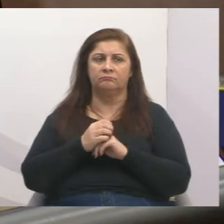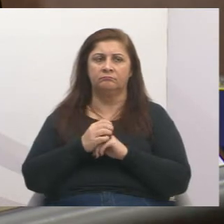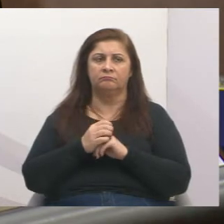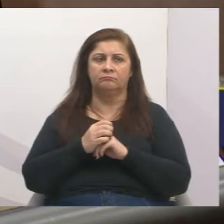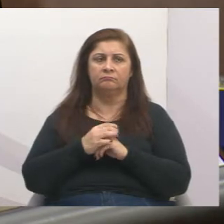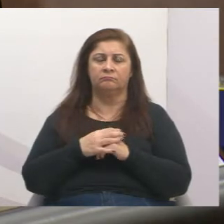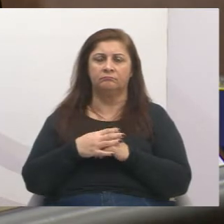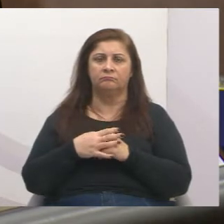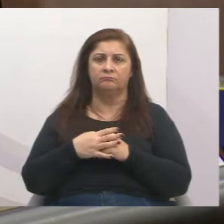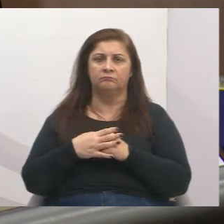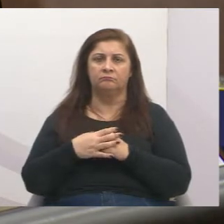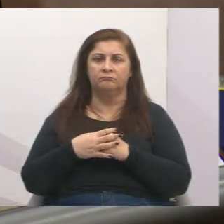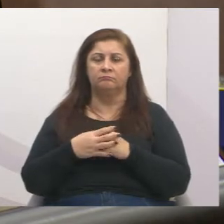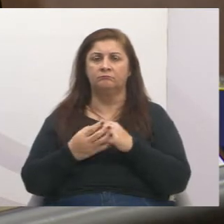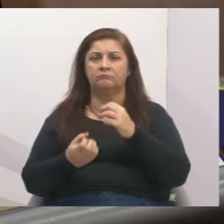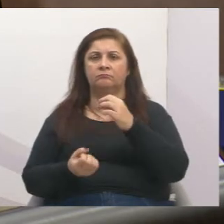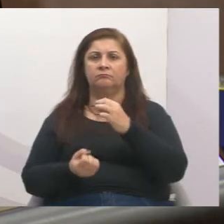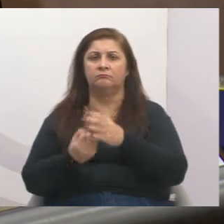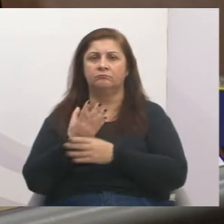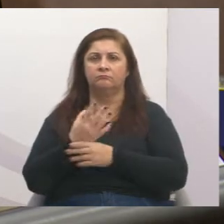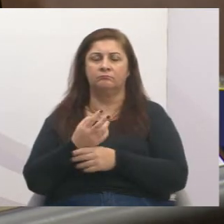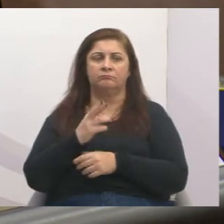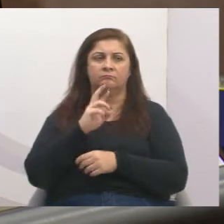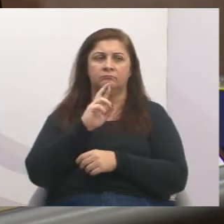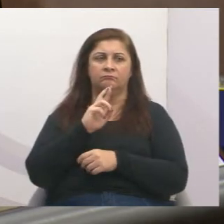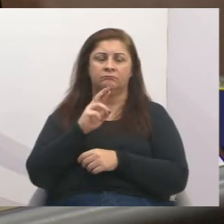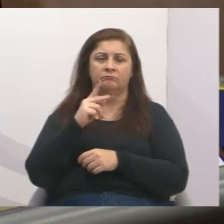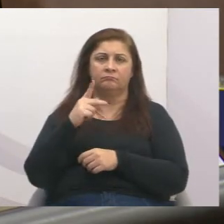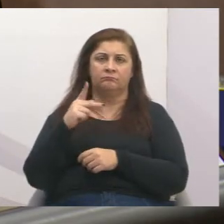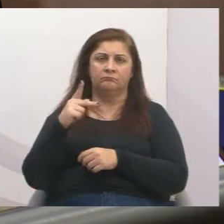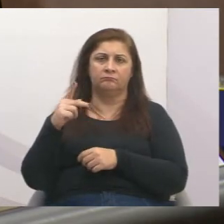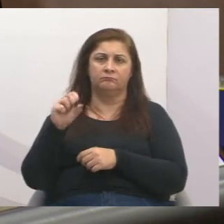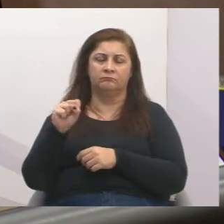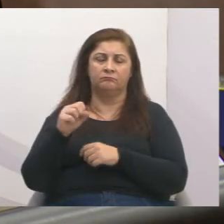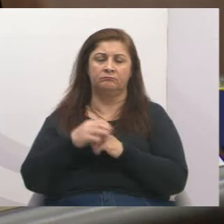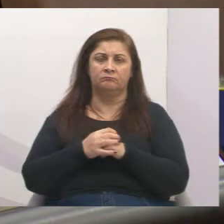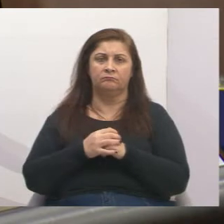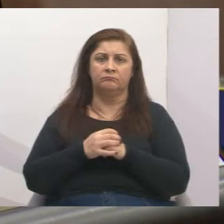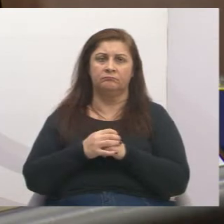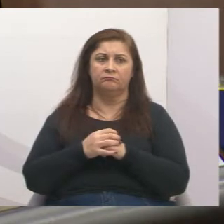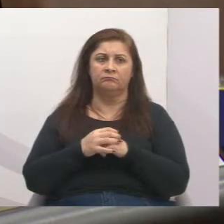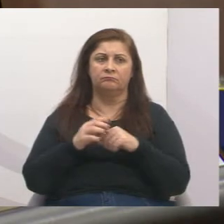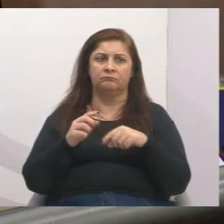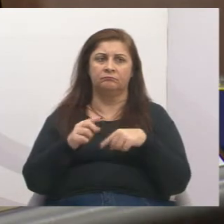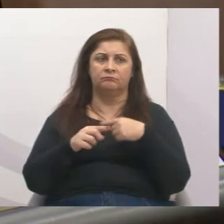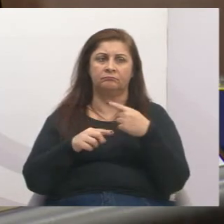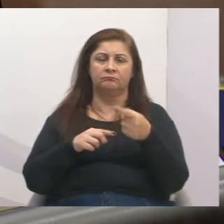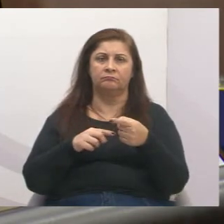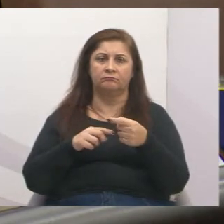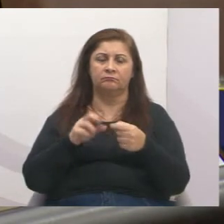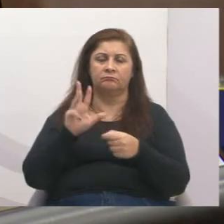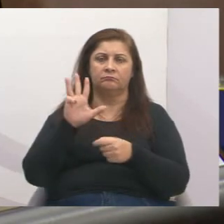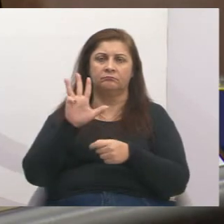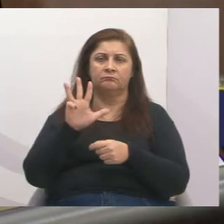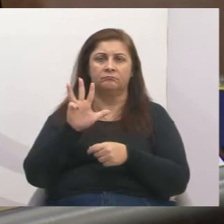Cardoso, criou os RPPS. A reforma do ex-presidente Lula, em